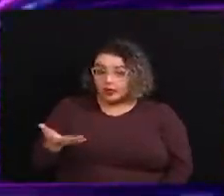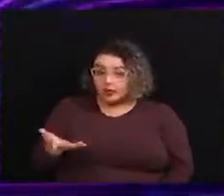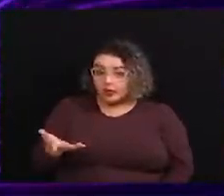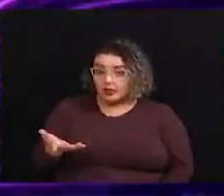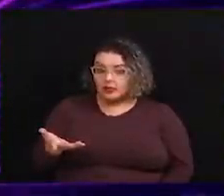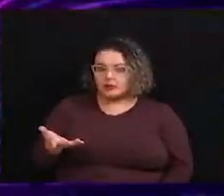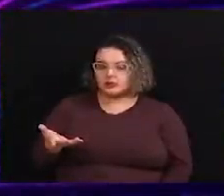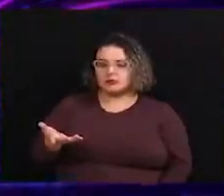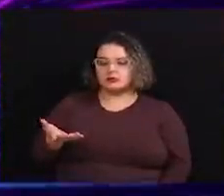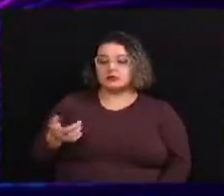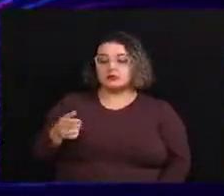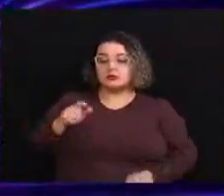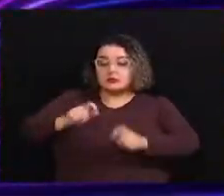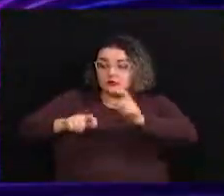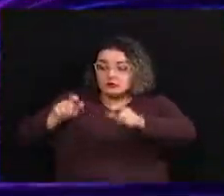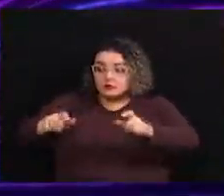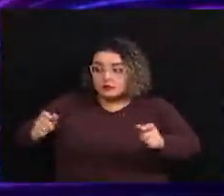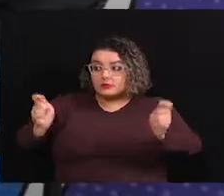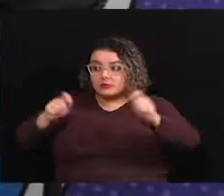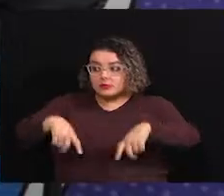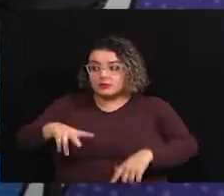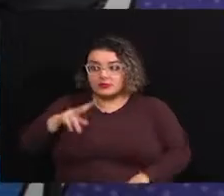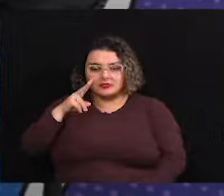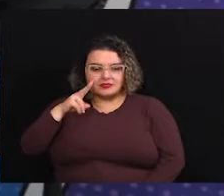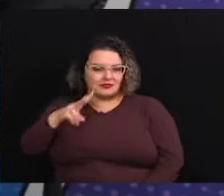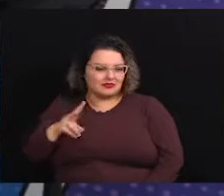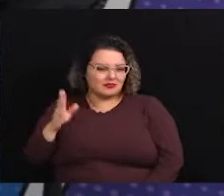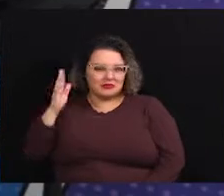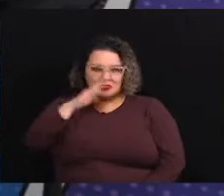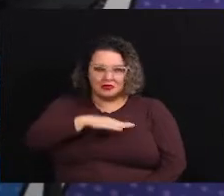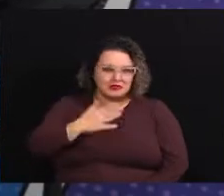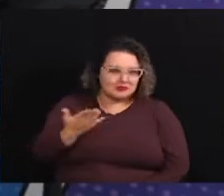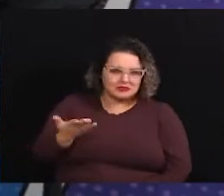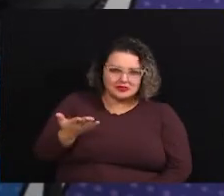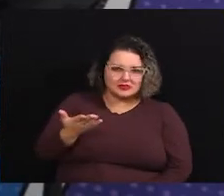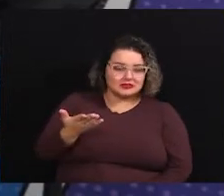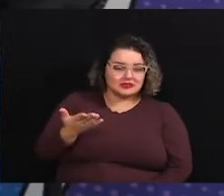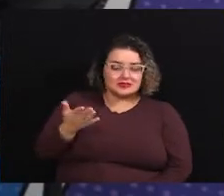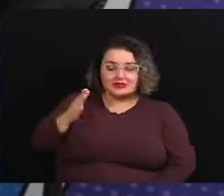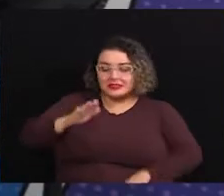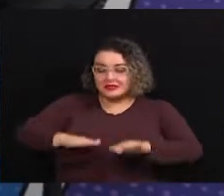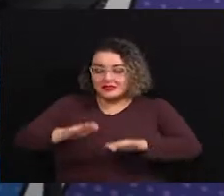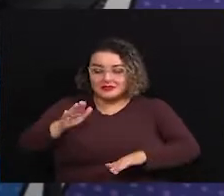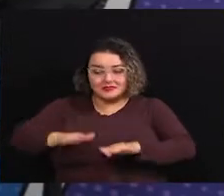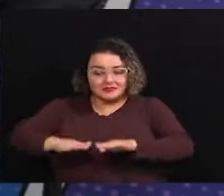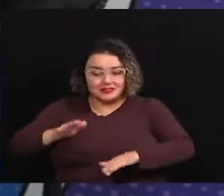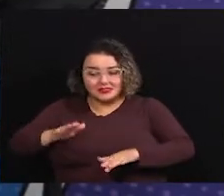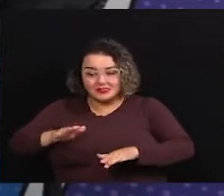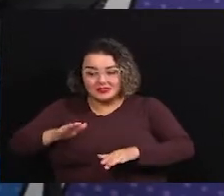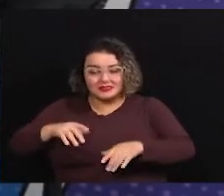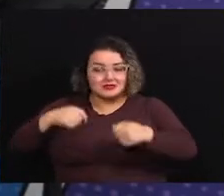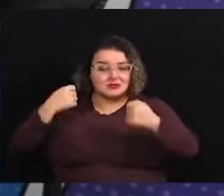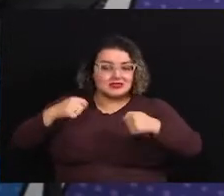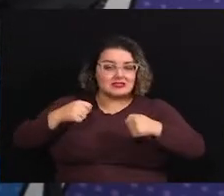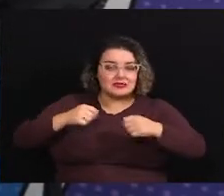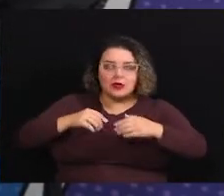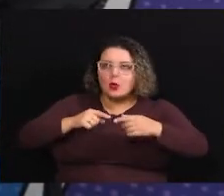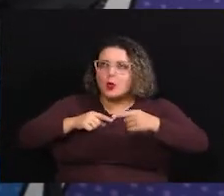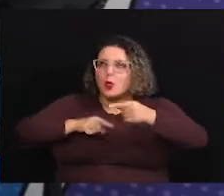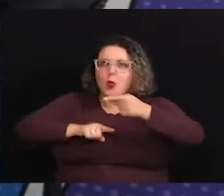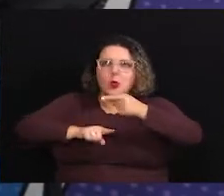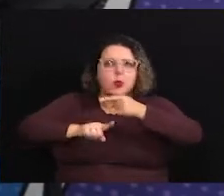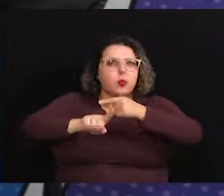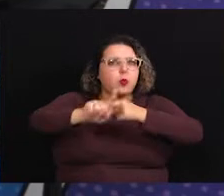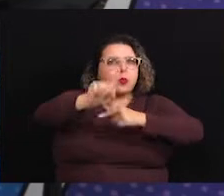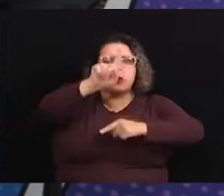isso, e a capacidade que as pessoas têm de tanta maldade e de voos que elas não estão preparadas para fazer. Então, no final